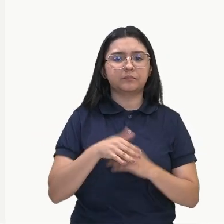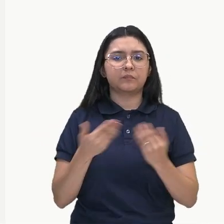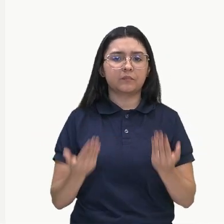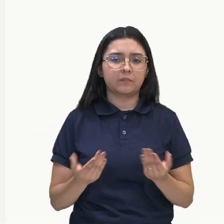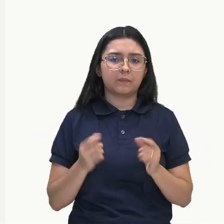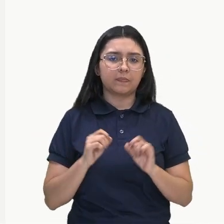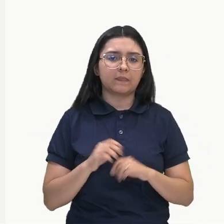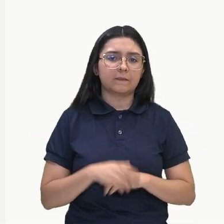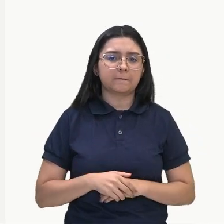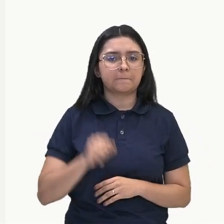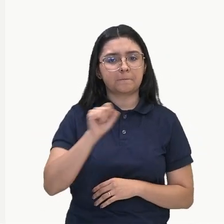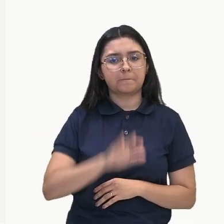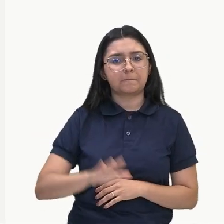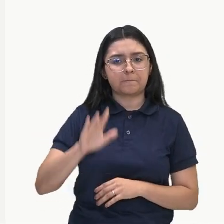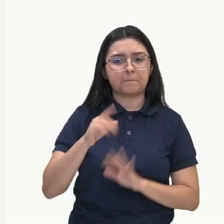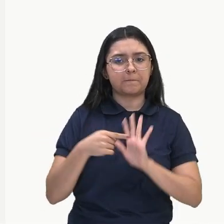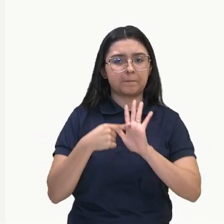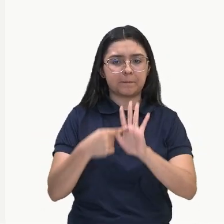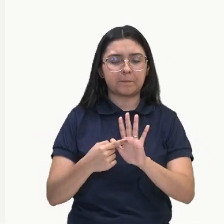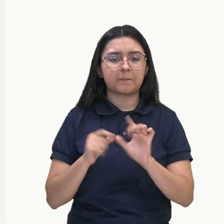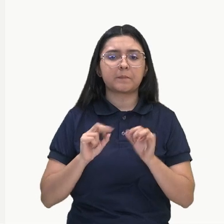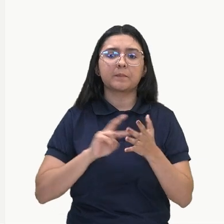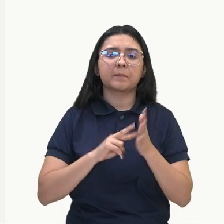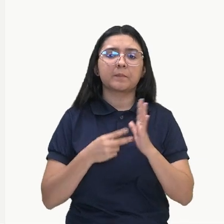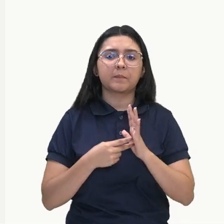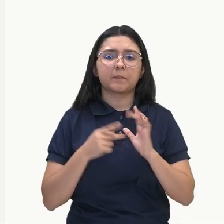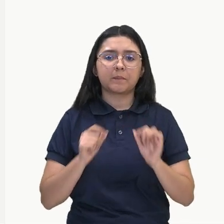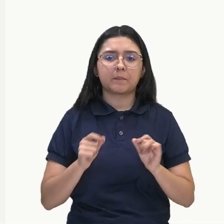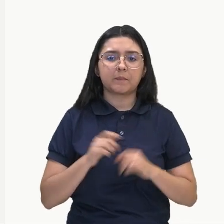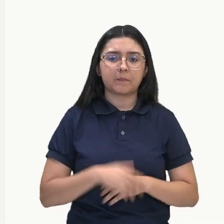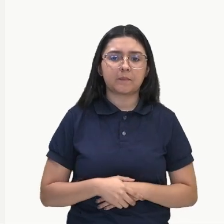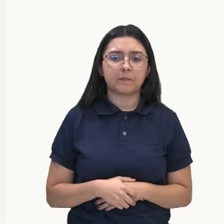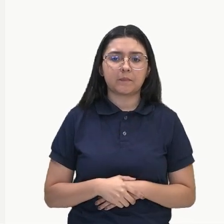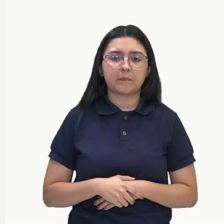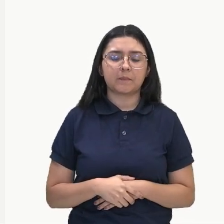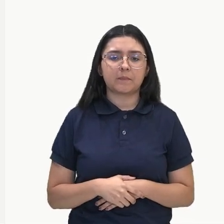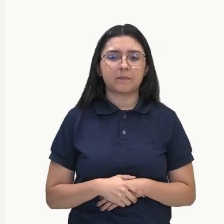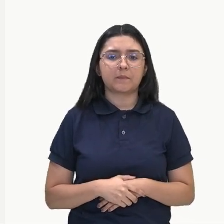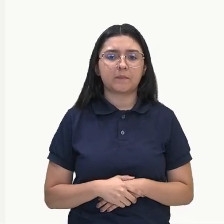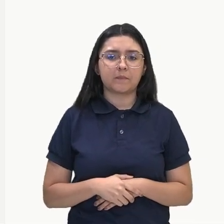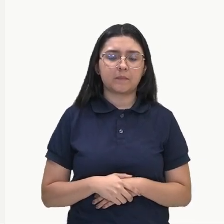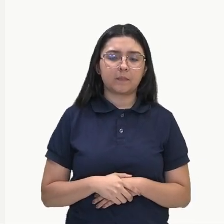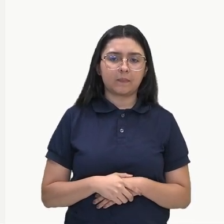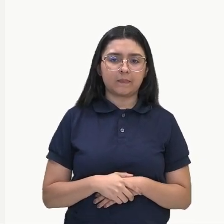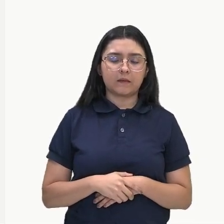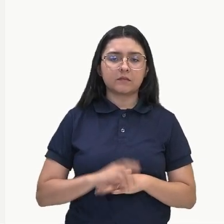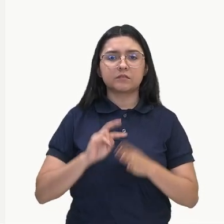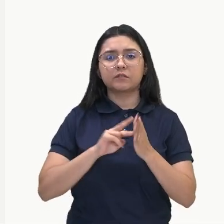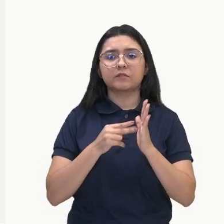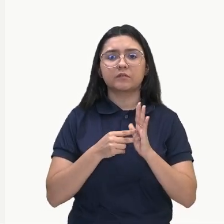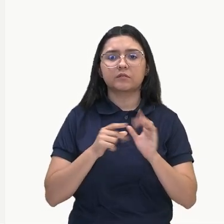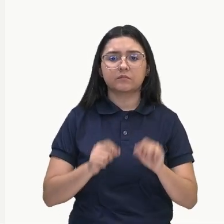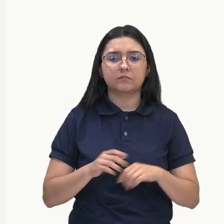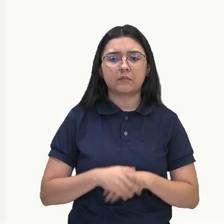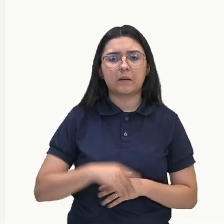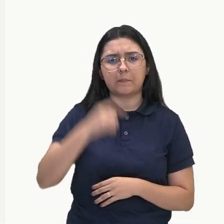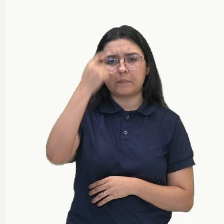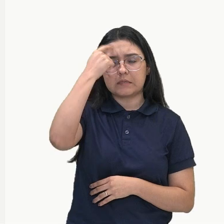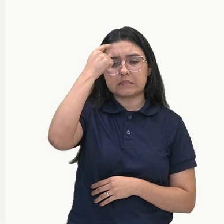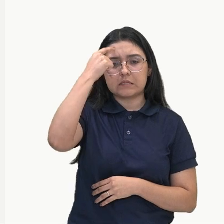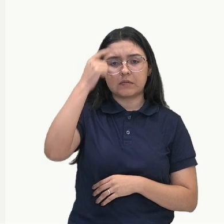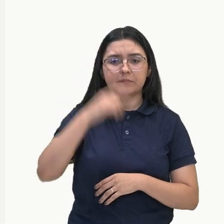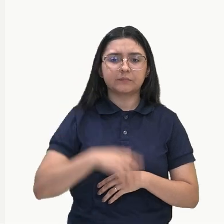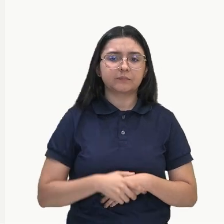for Thought, né? Isso significa para pensar, uma expressão que eles usam, né? Que significa para pensar, né? Para